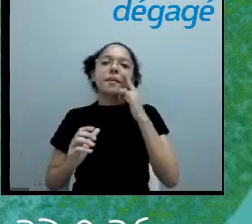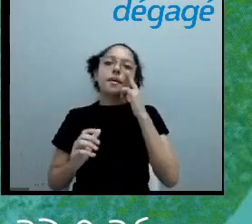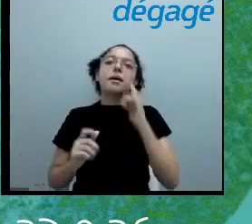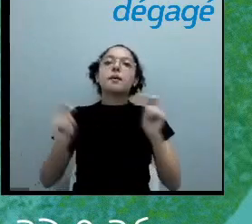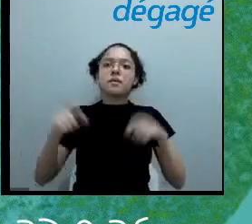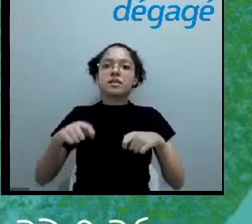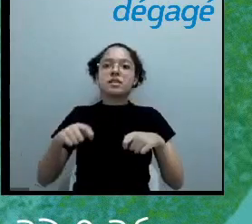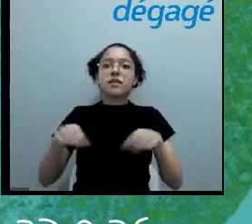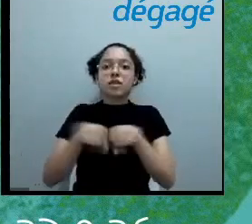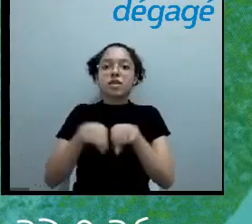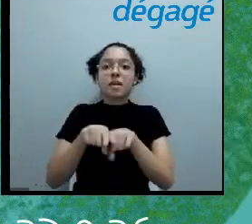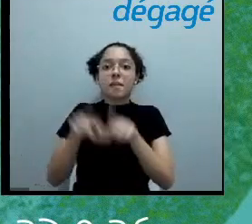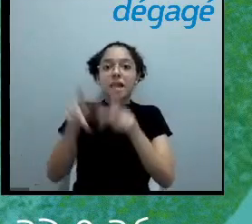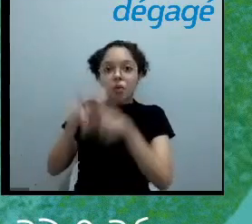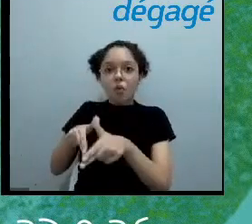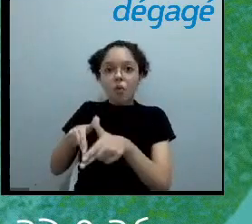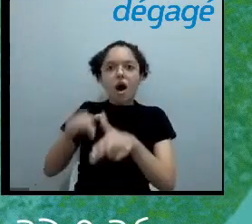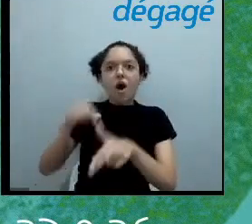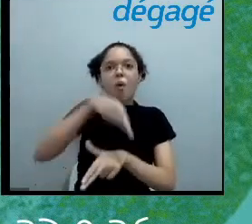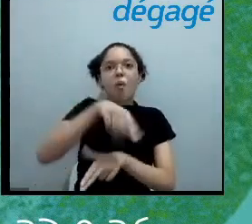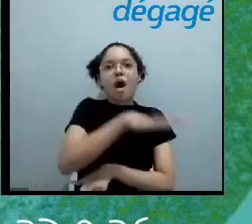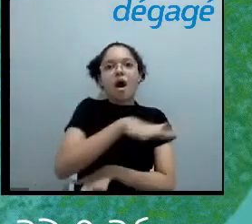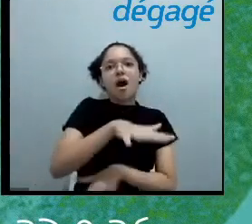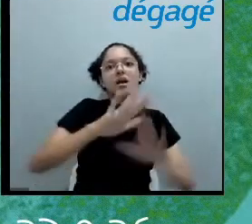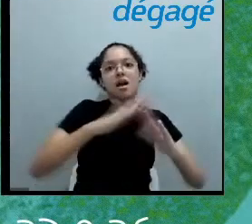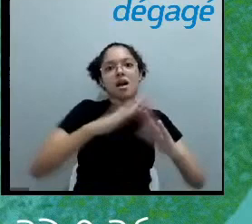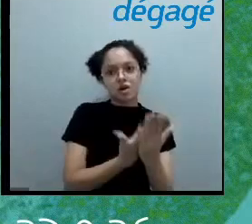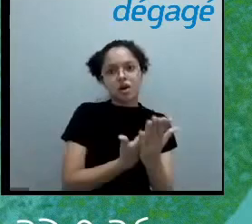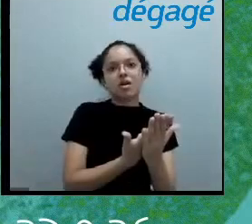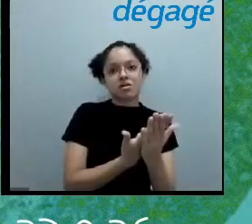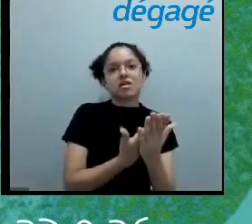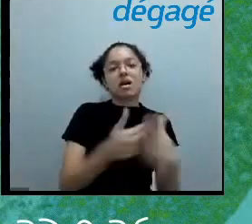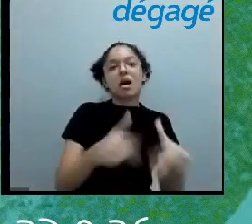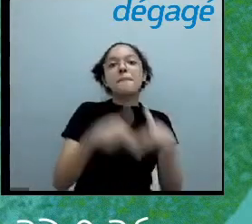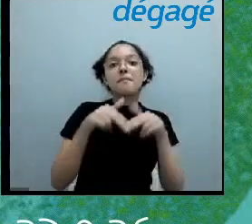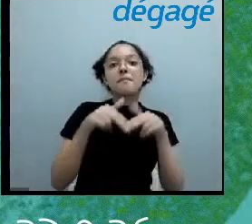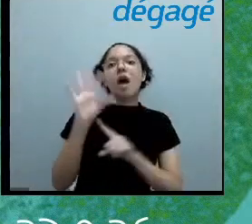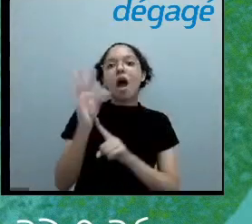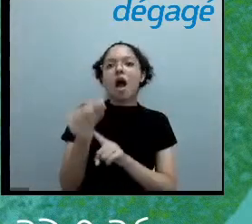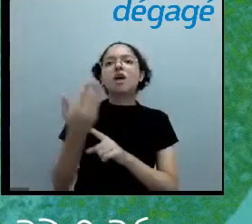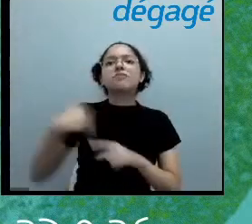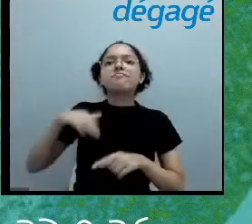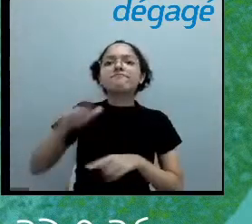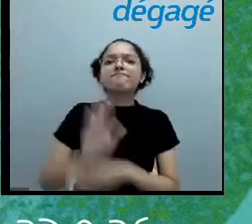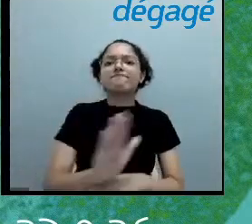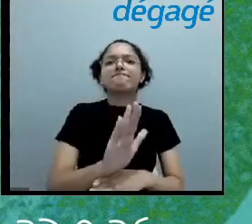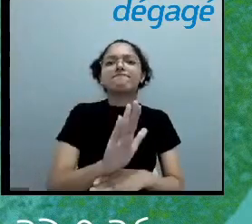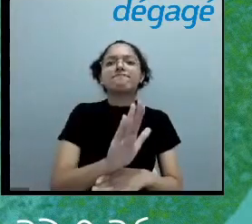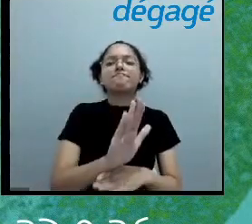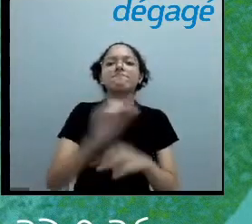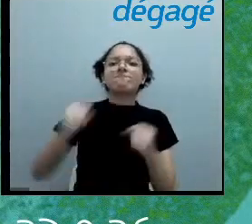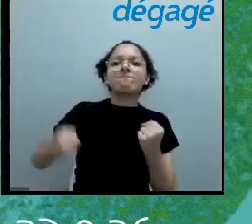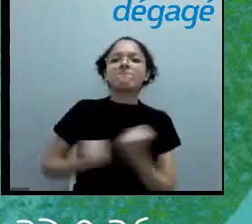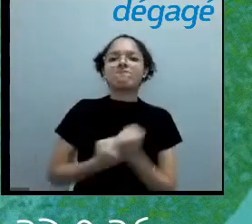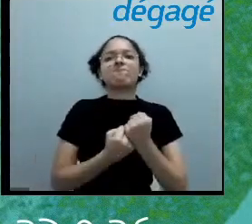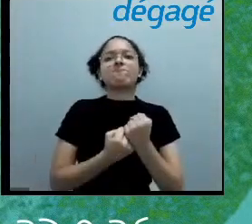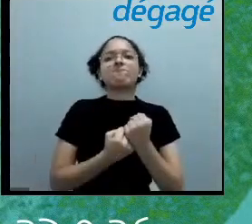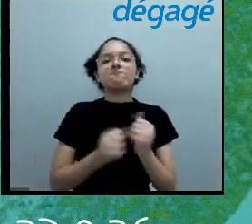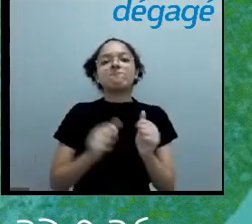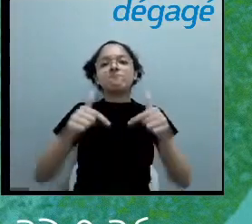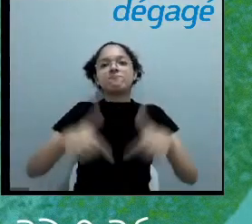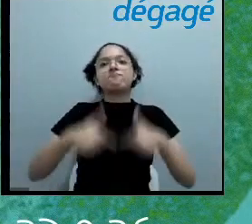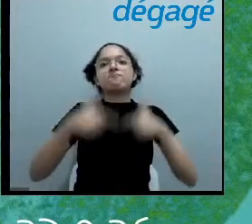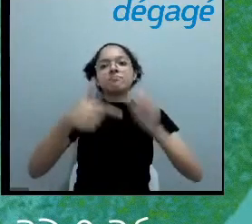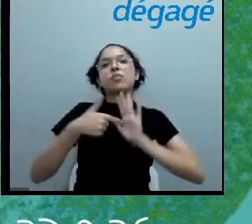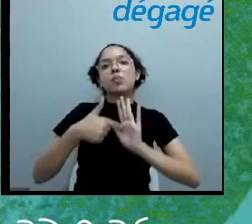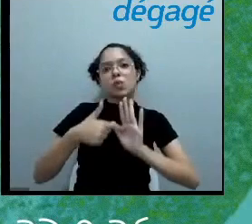escolas e que a arte vem, já está vindo na linha de frente. Porque trata-se de considerar válida e respeitar